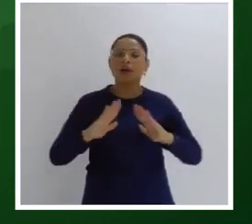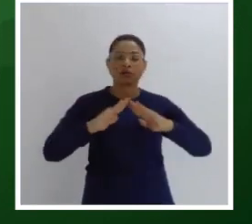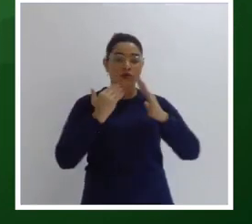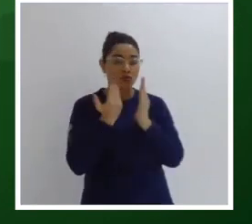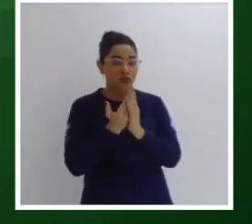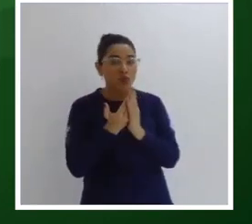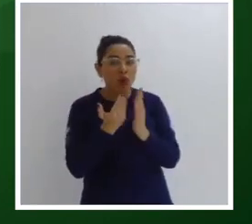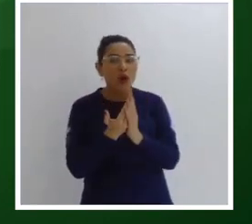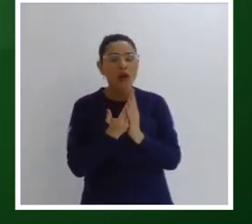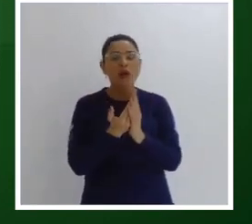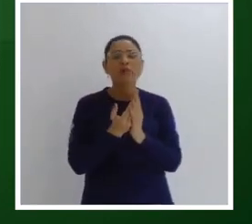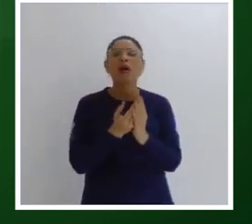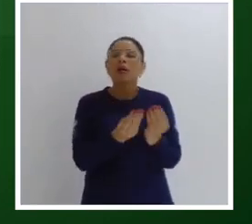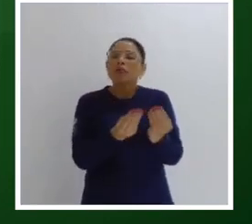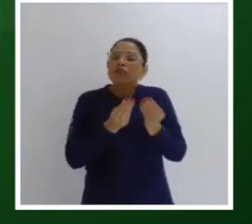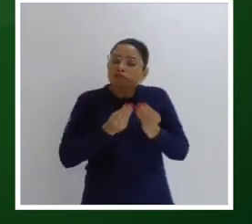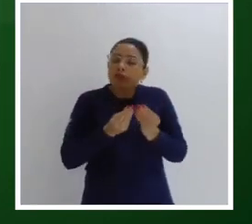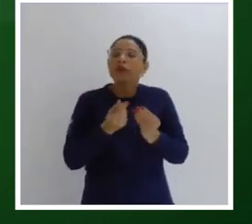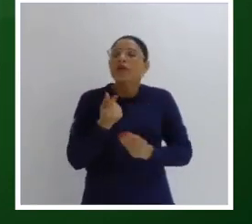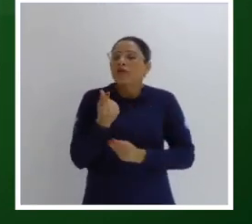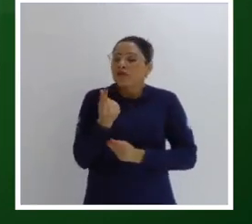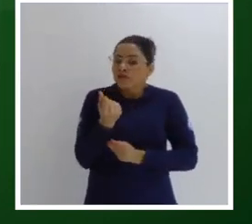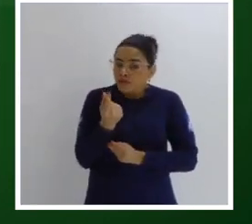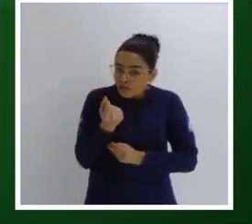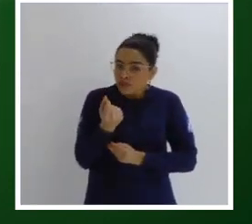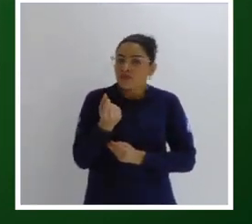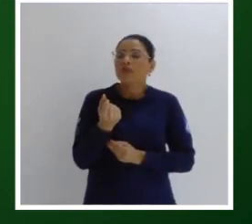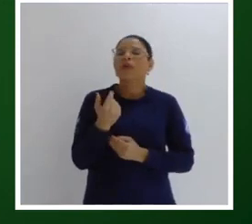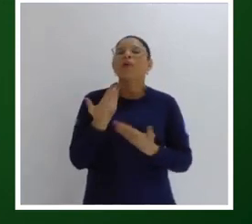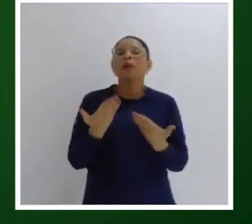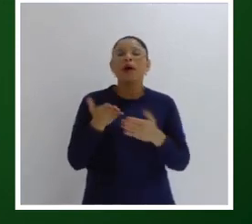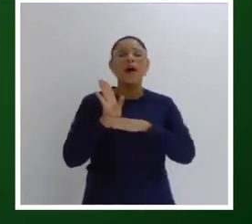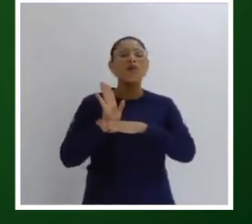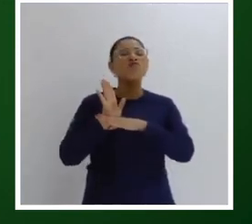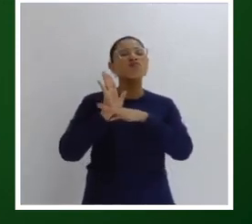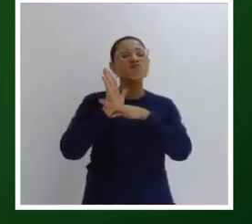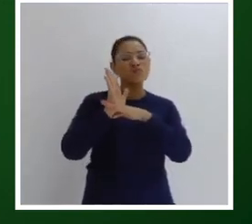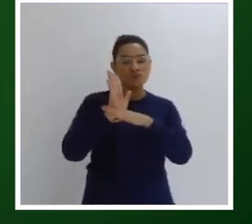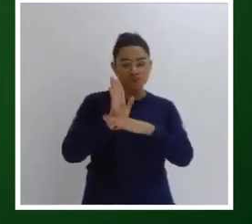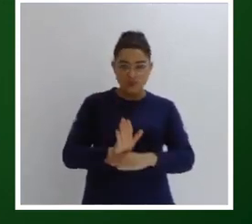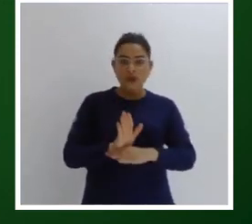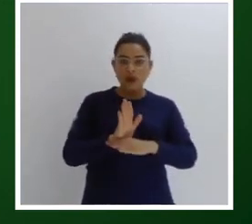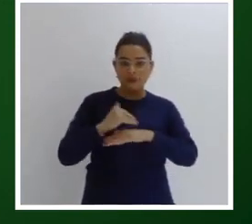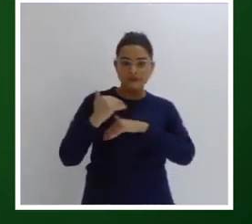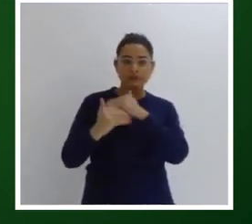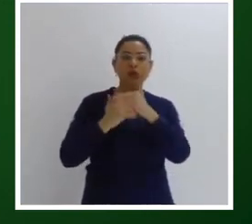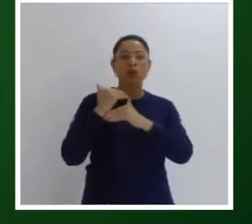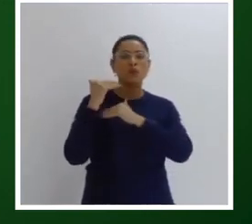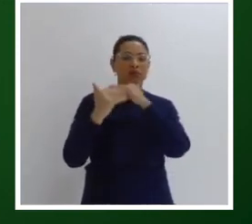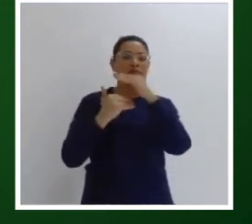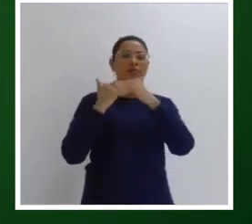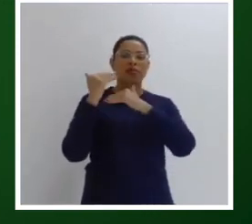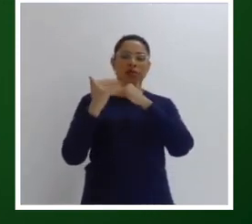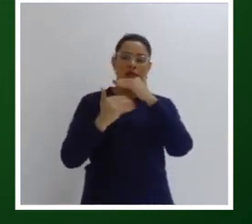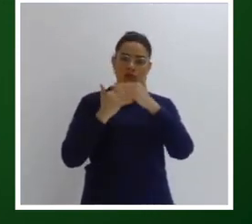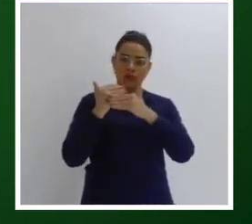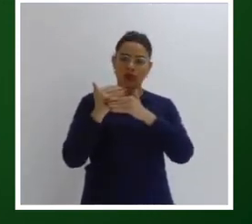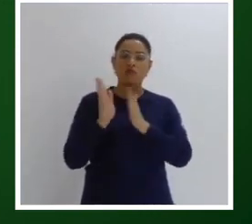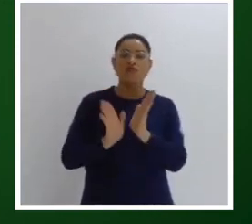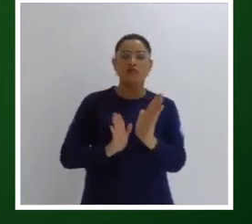escolas recebem esse aporte financeiro para ajudar nesse processo de